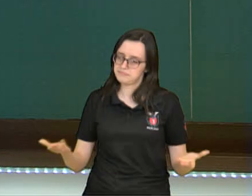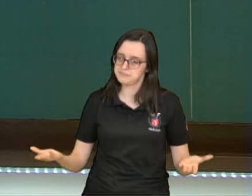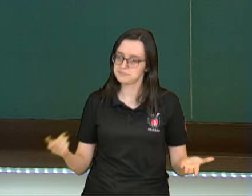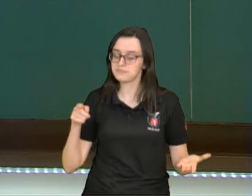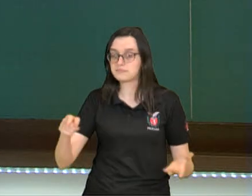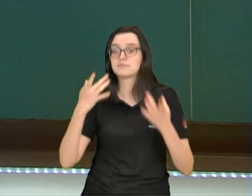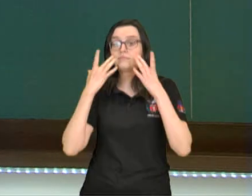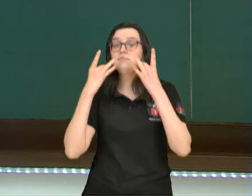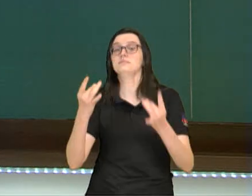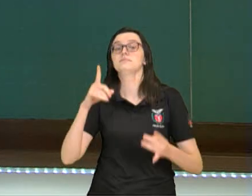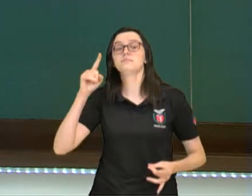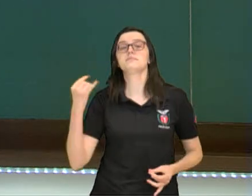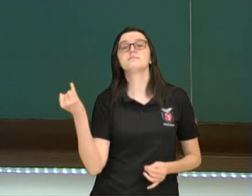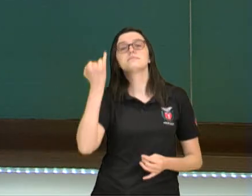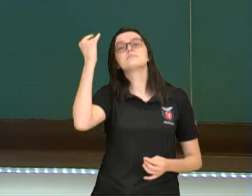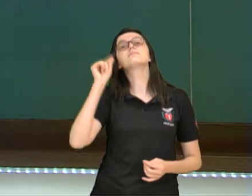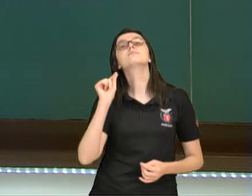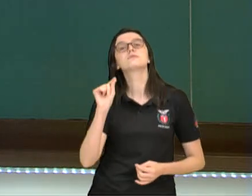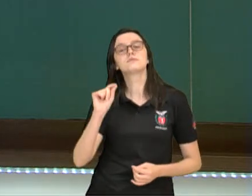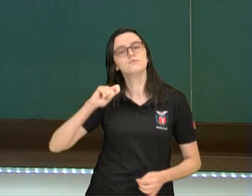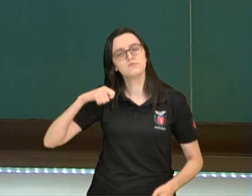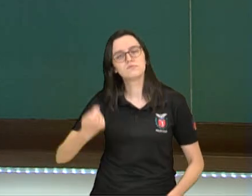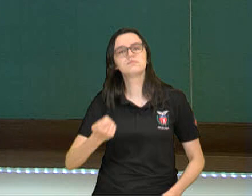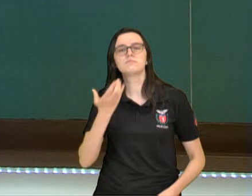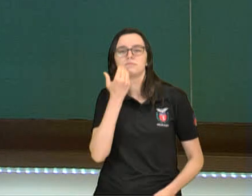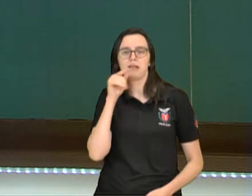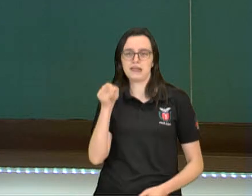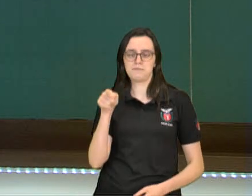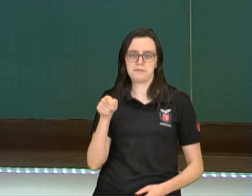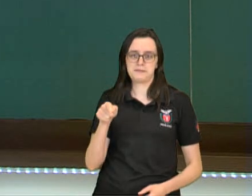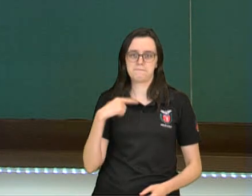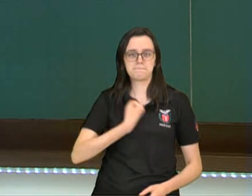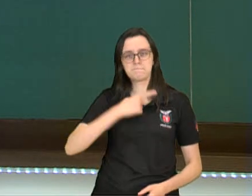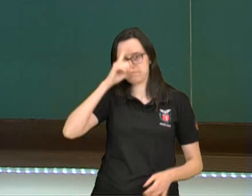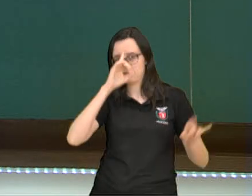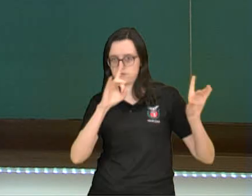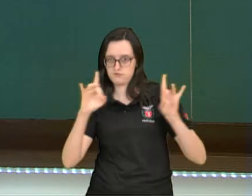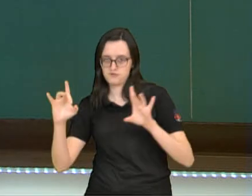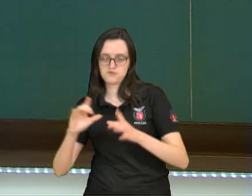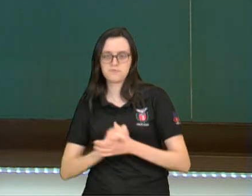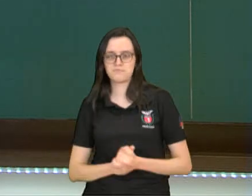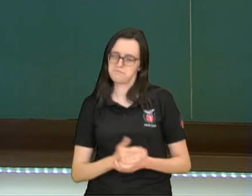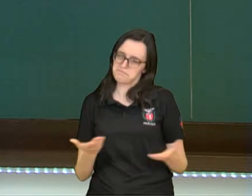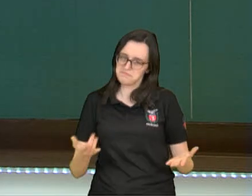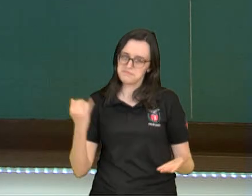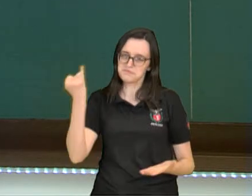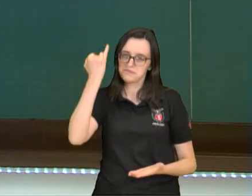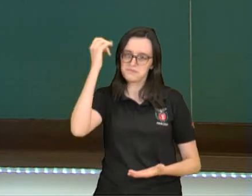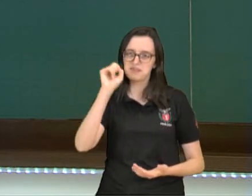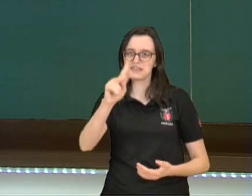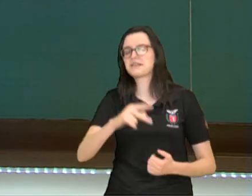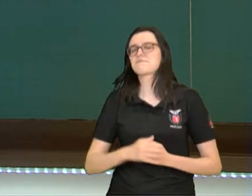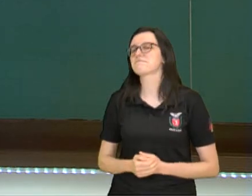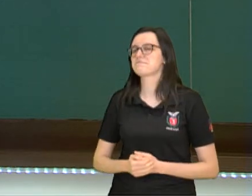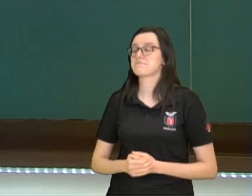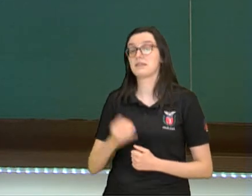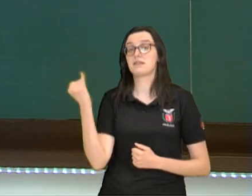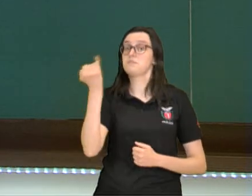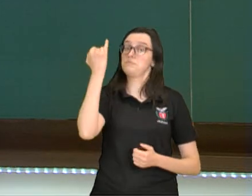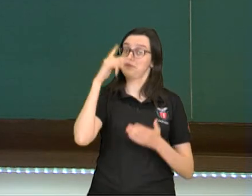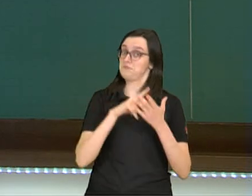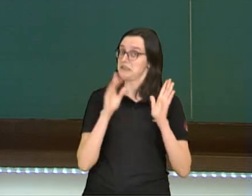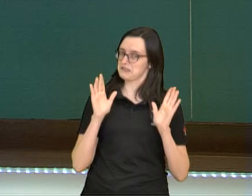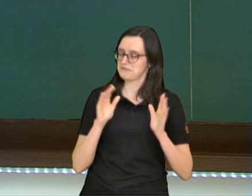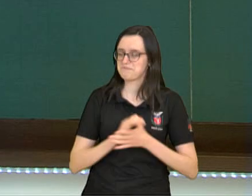chama a atenção, gente, da importância do sódio na nossa alimentação diária. Bem importante, ok? Essencial, na